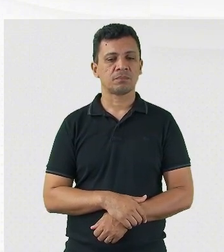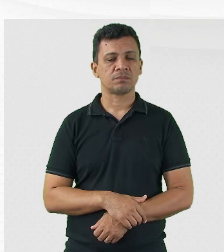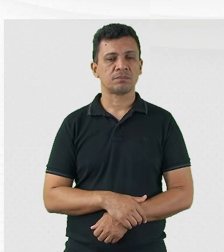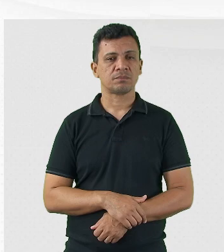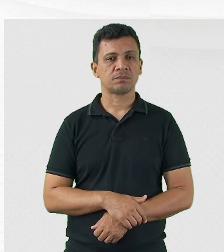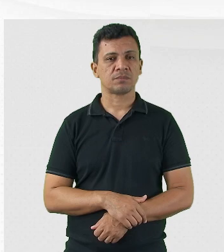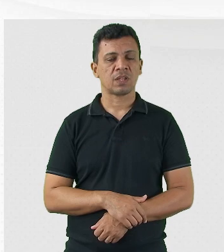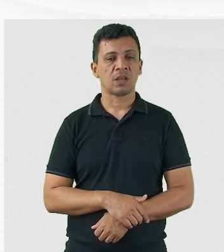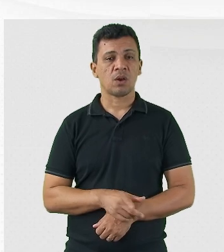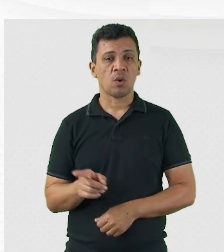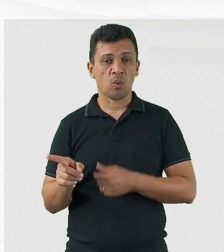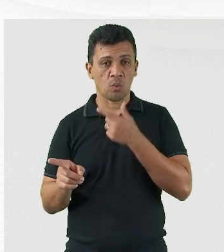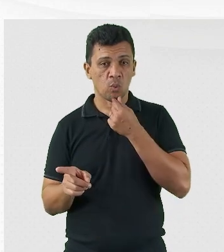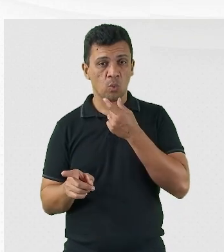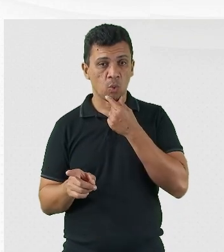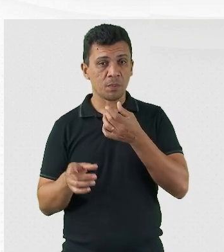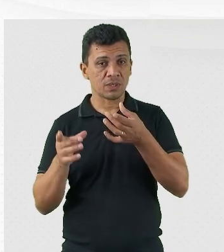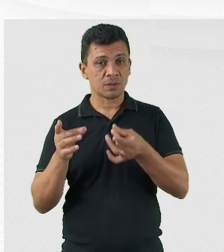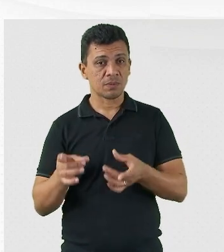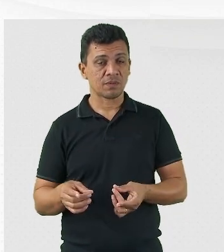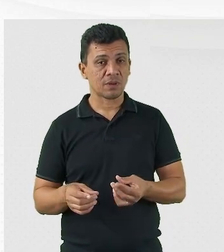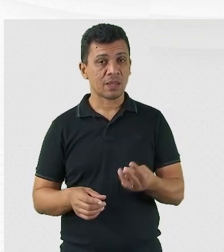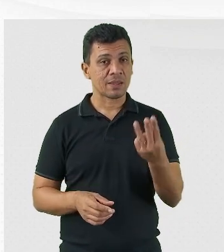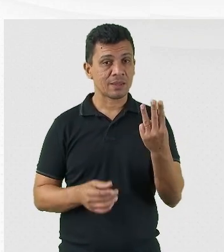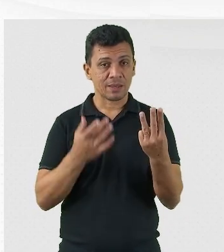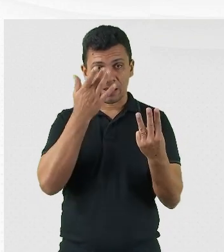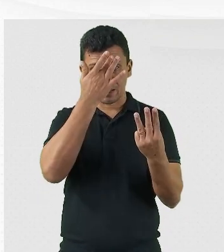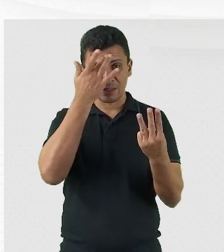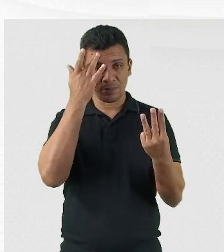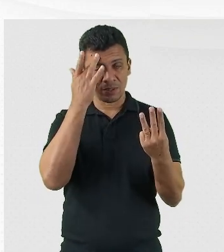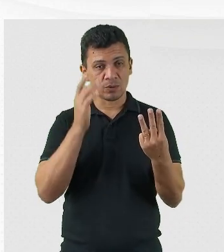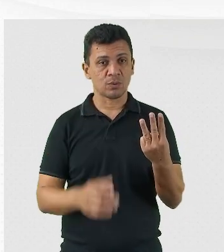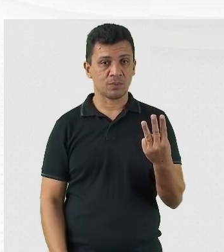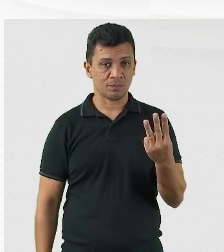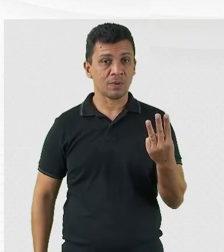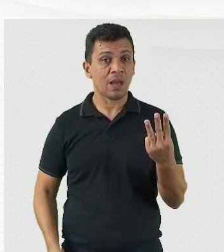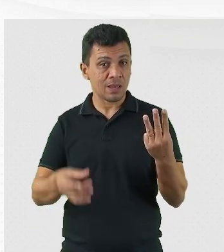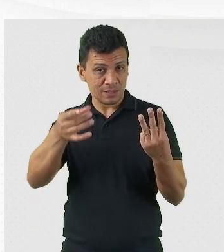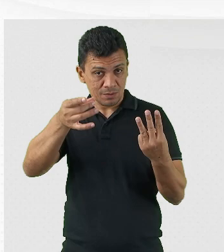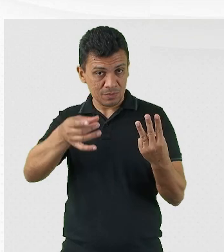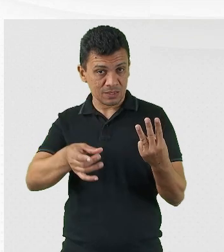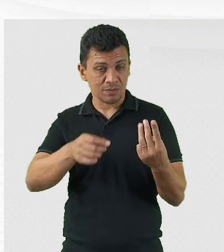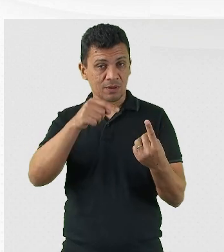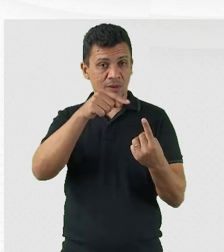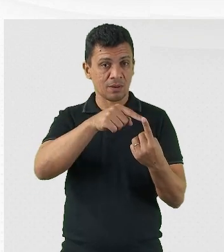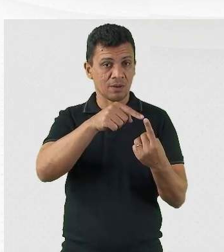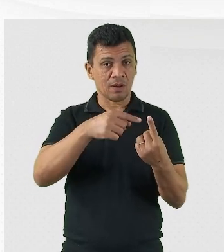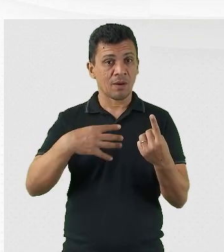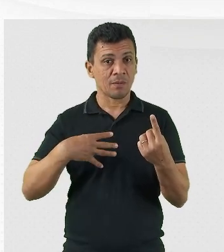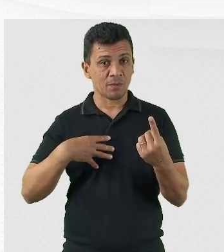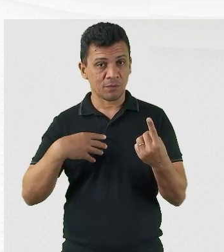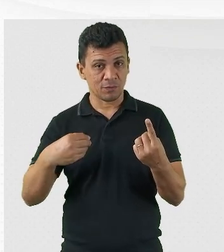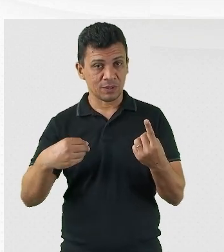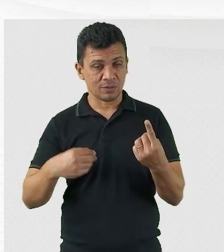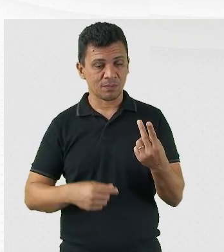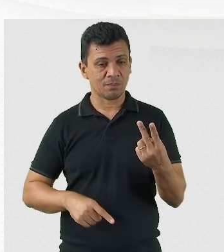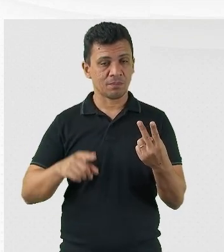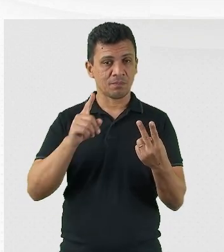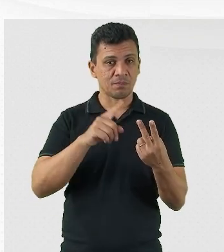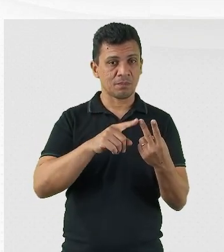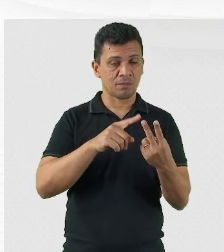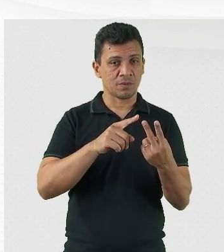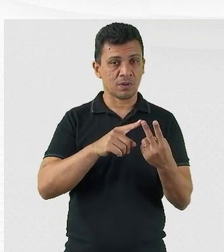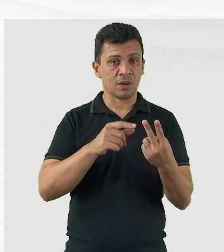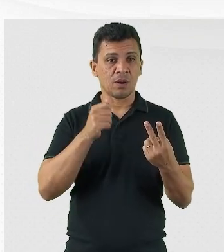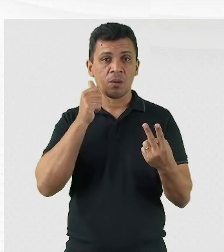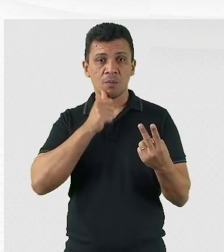Então, ele especifica 3 people, 3 pessoas, e ele especifica my son, meu filho, my